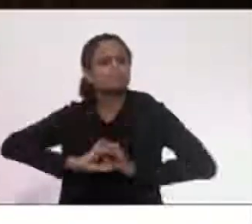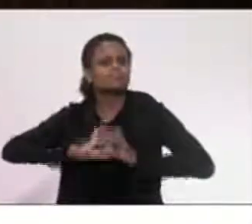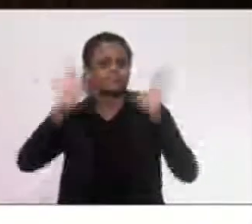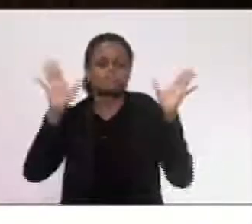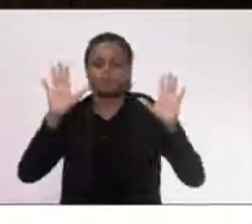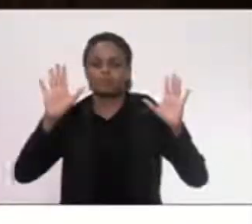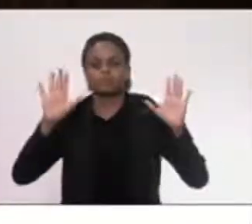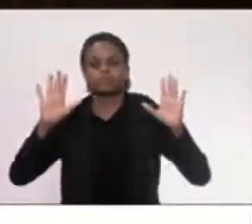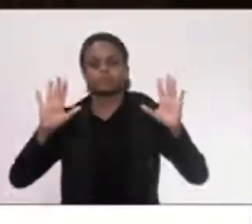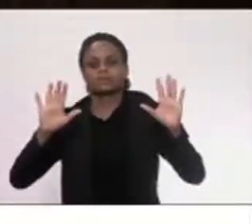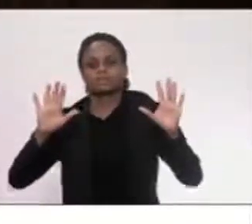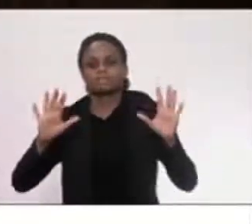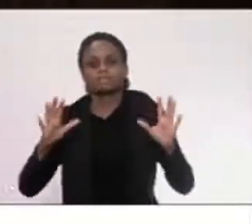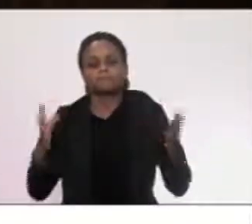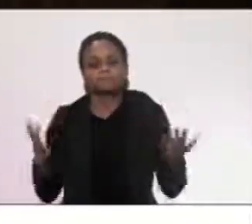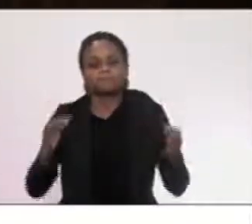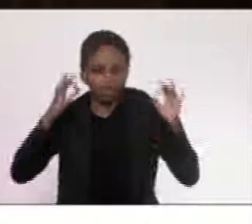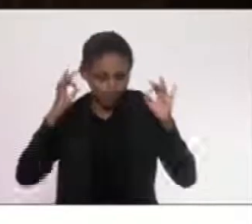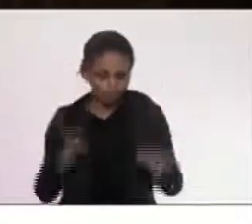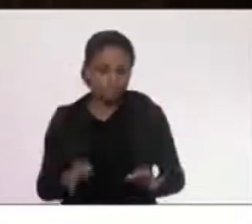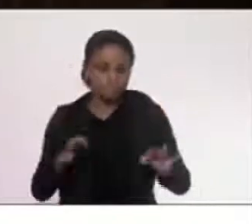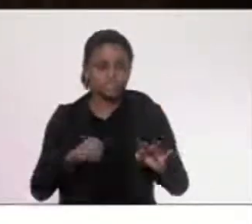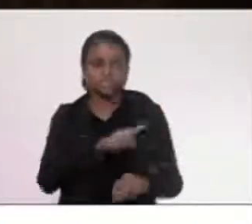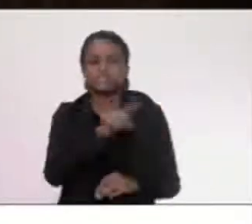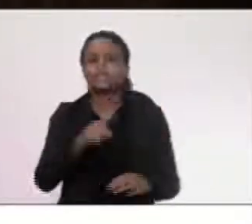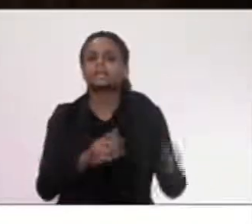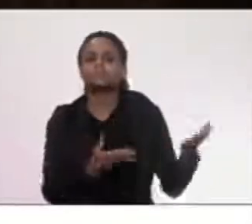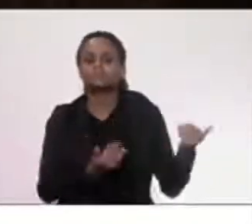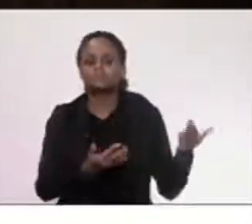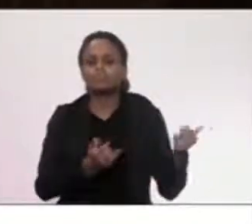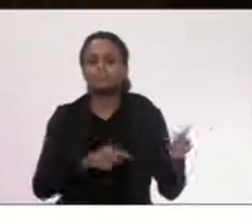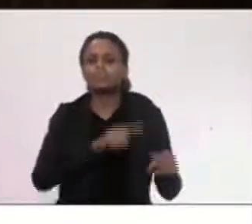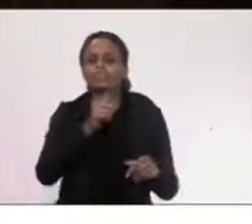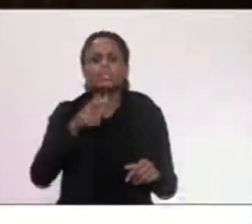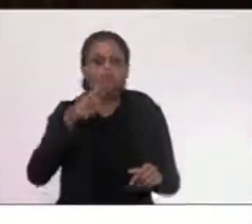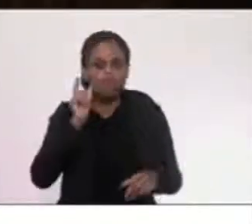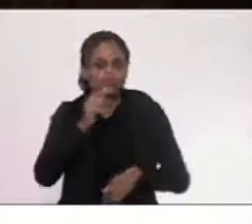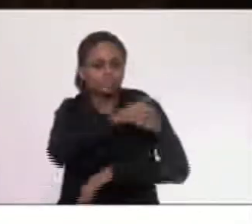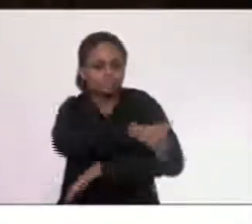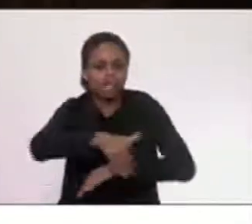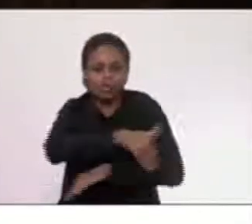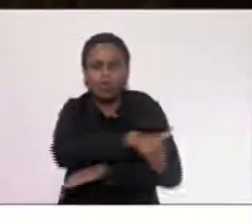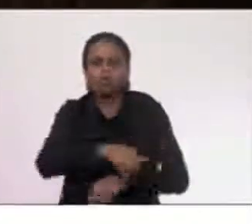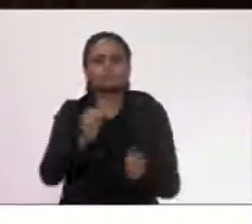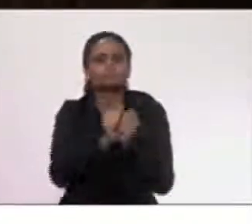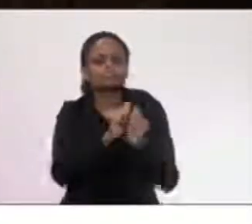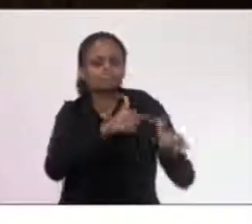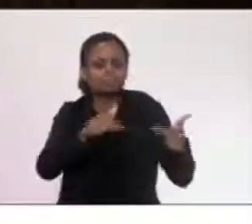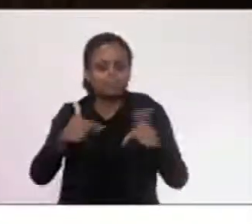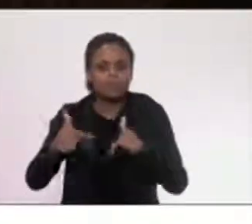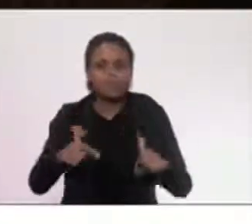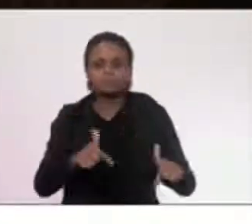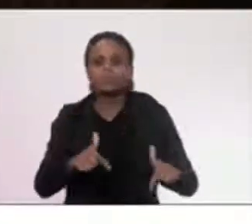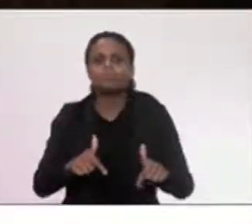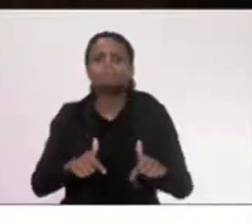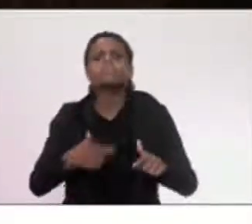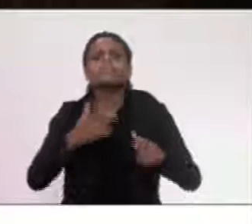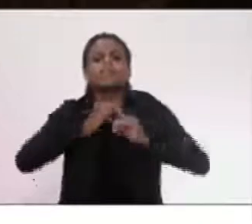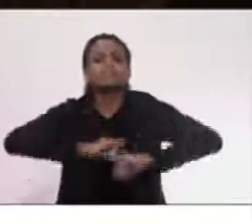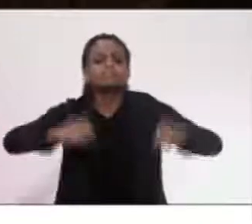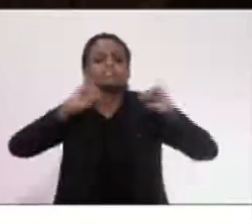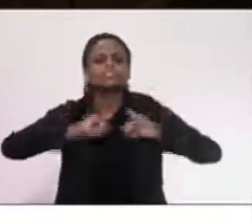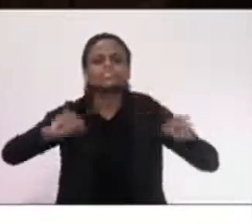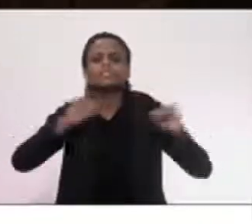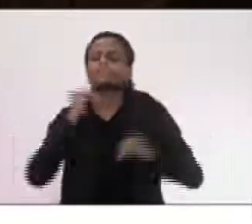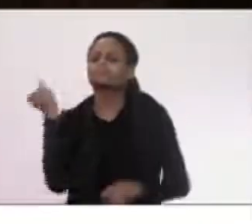emancipadora e, sem dúvida nenhuma, aqueles jovens que estavam na rua junto com os trabalhadores estavam trazendo um recado que é